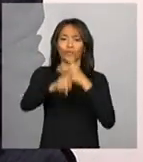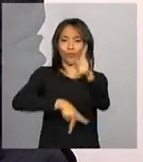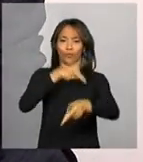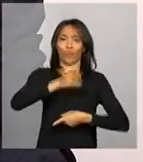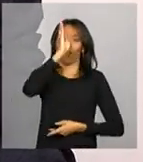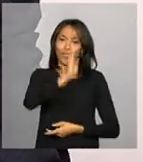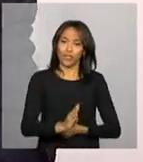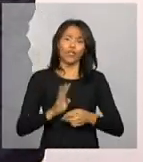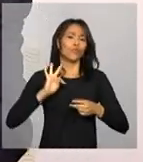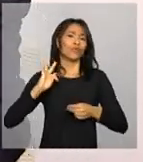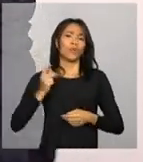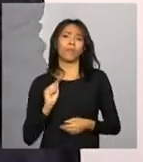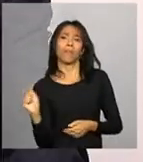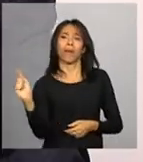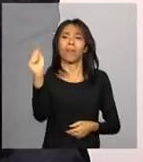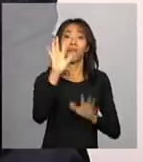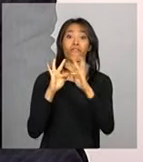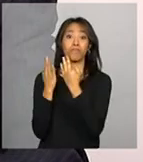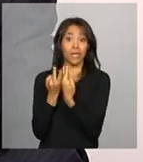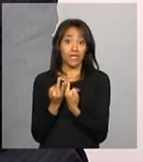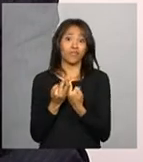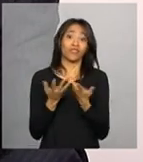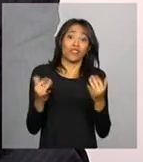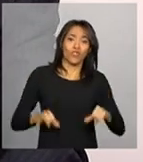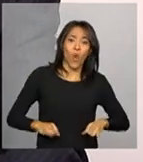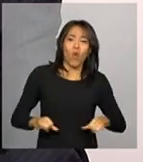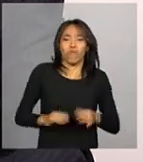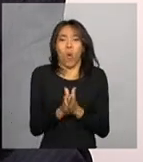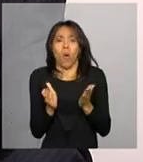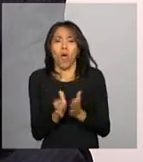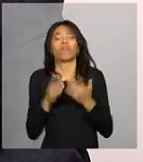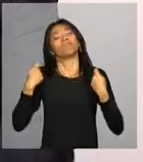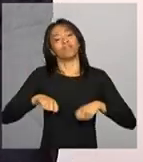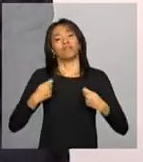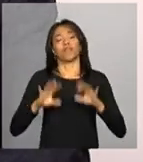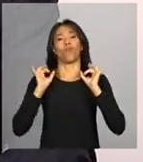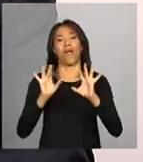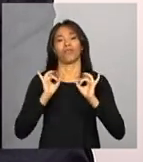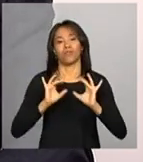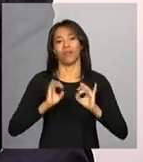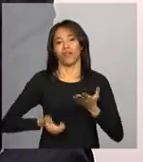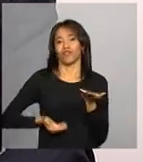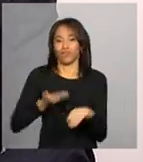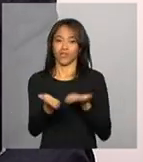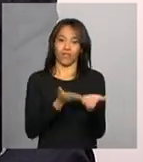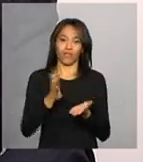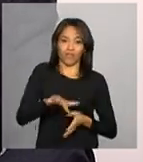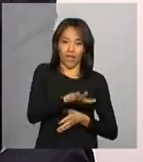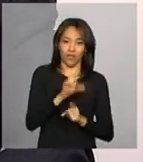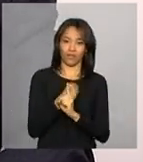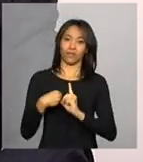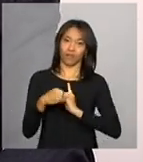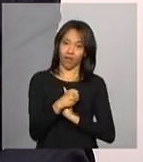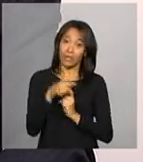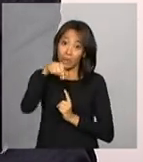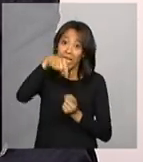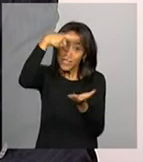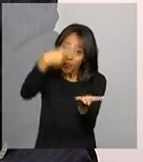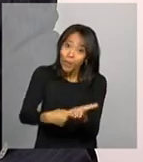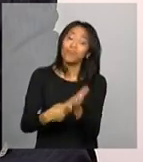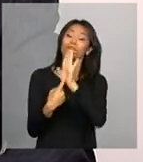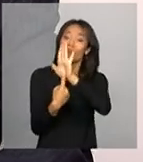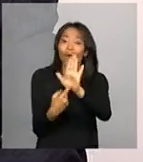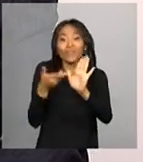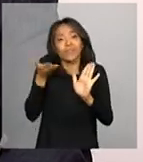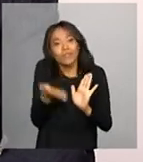todas as famílias em situação de vulnerabilidade social tem que ter serviço de qualidade e esse papo ele representa muito bem isso e não é